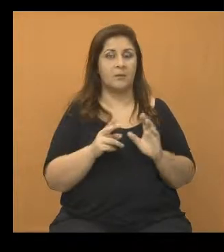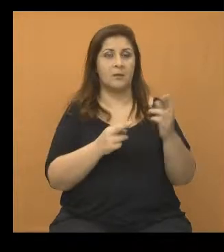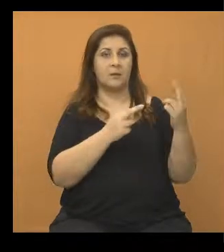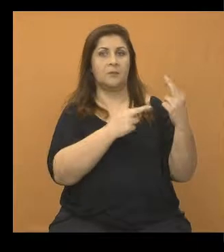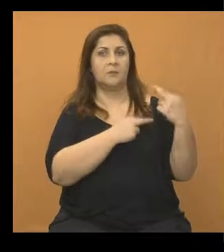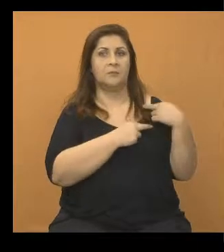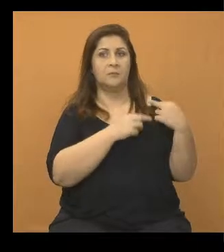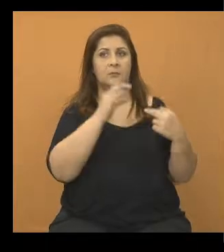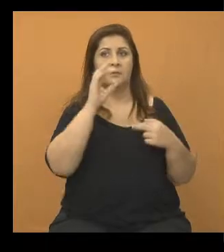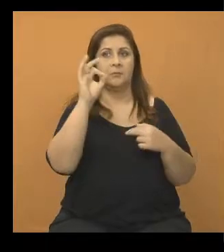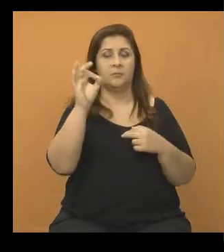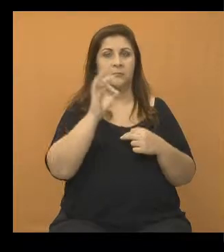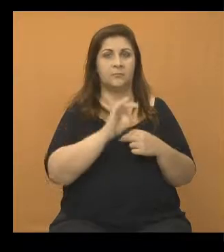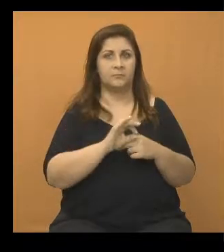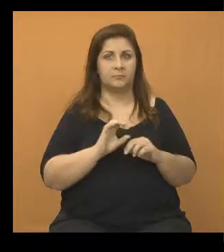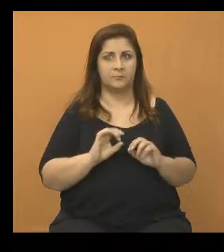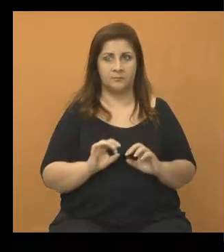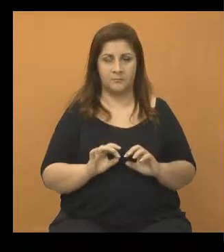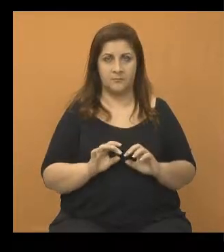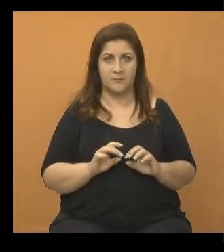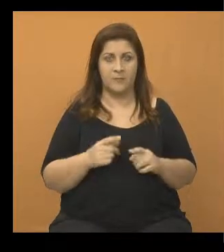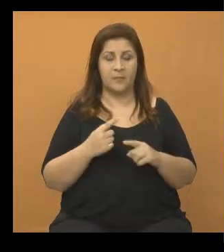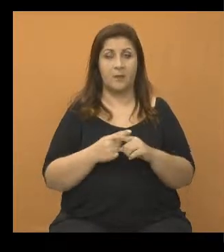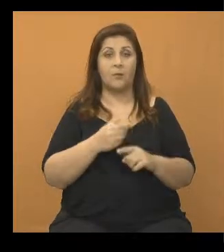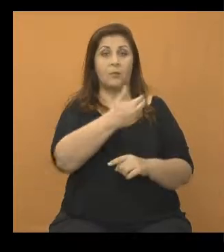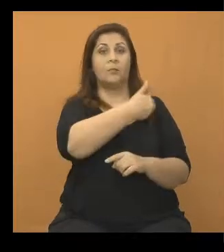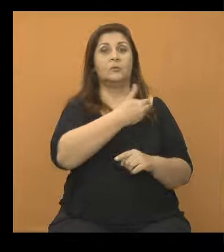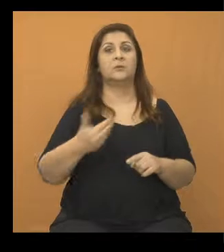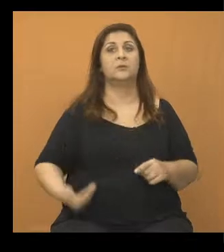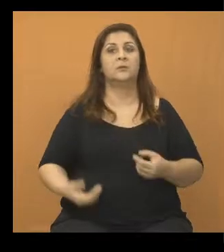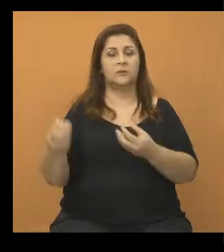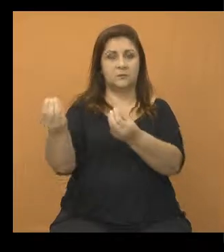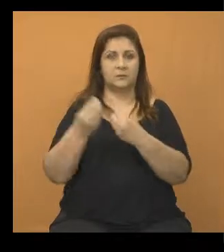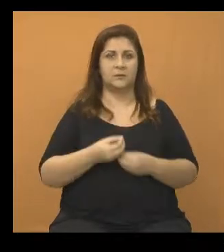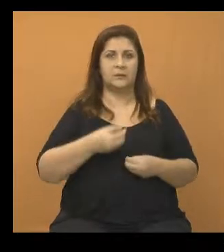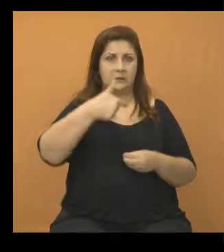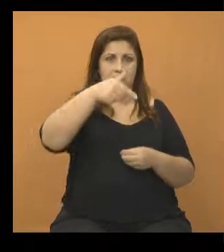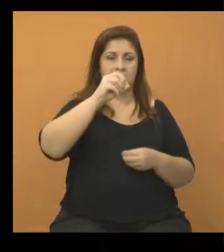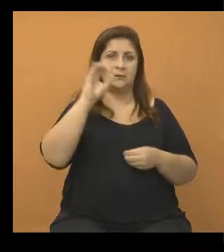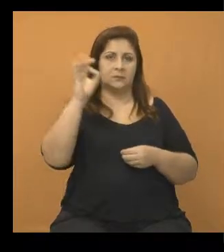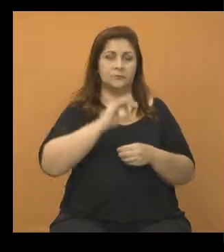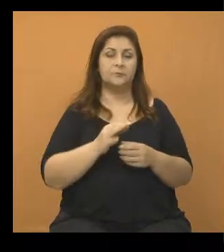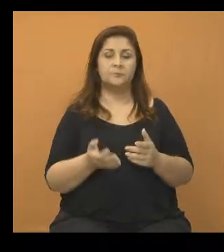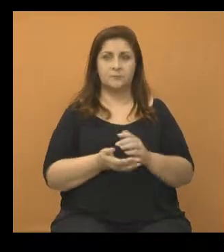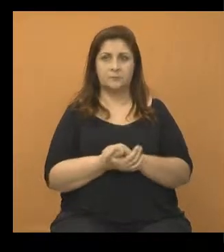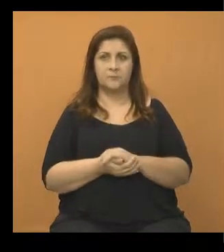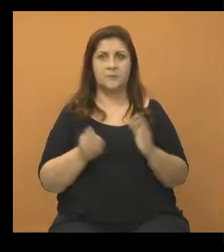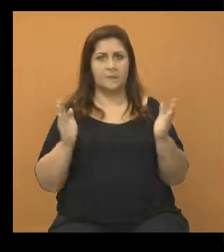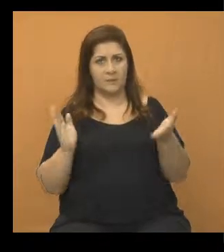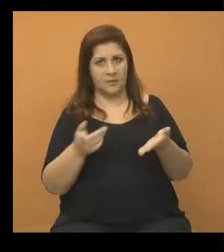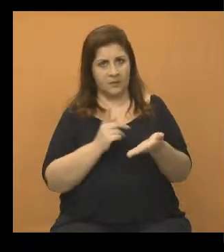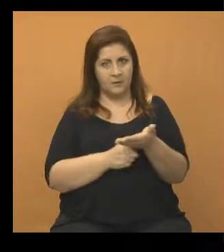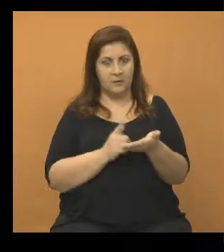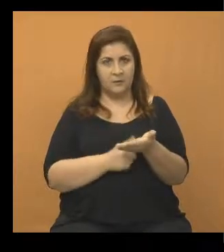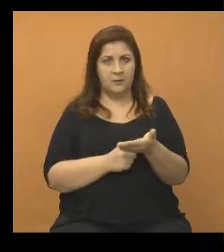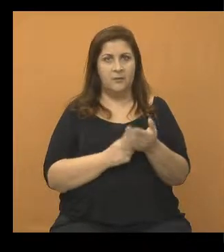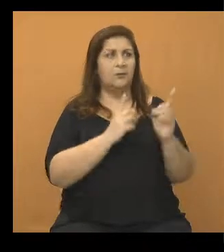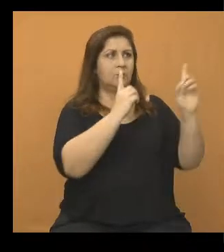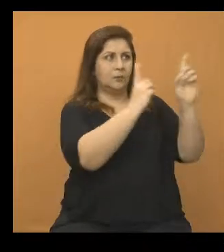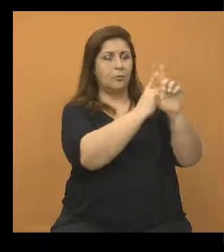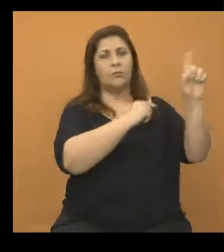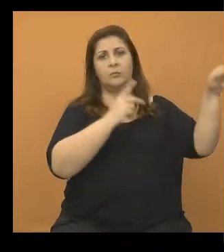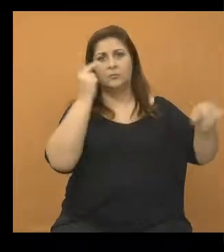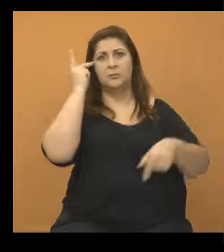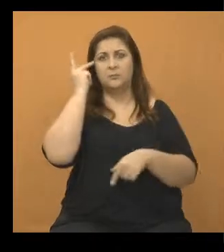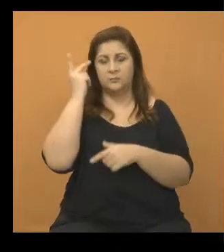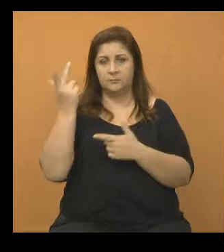porcentagem, sendo que a maior porcentagem terá que vir do Estado. Ele já foi acertado no encontro lá em São Paulo, que até eu